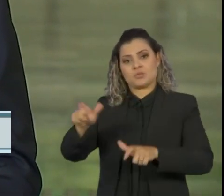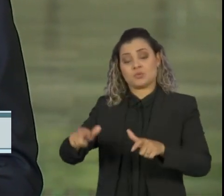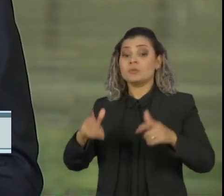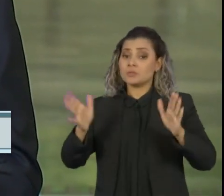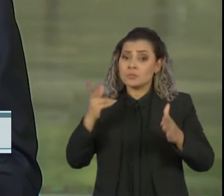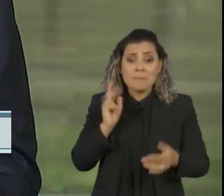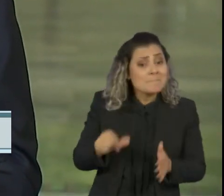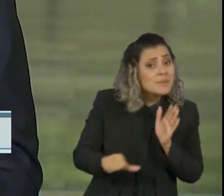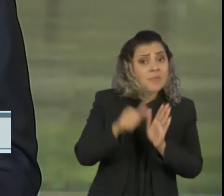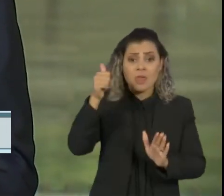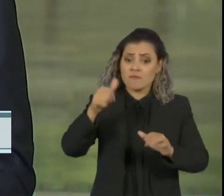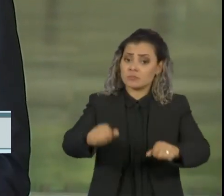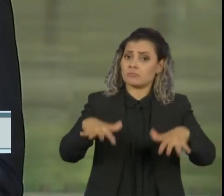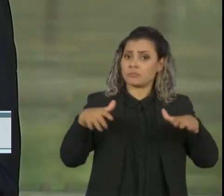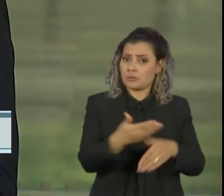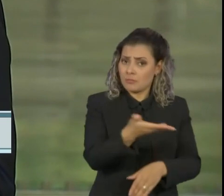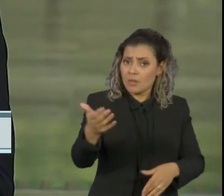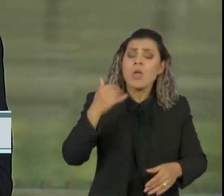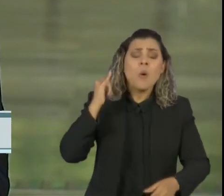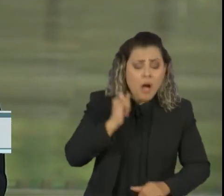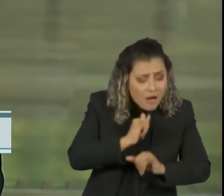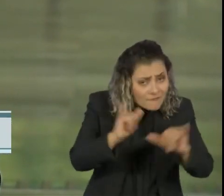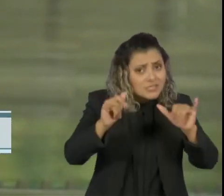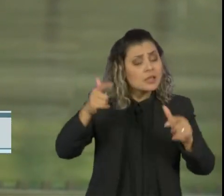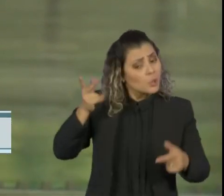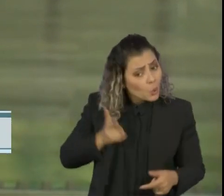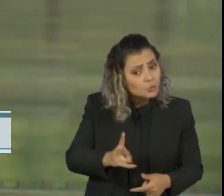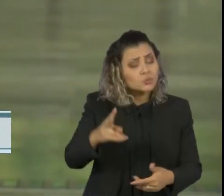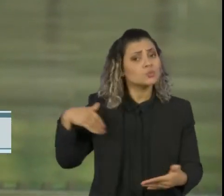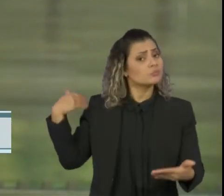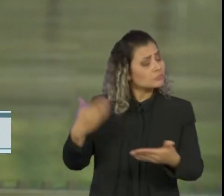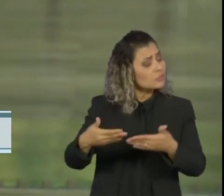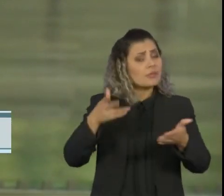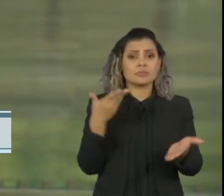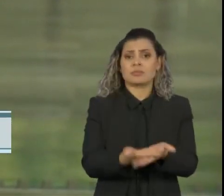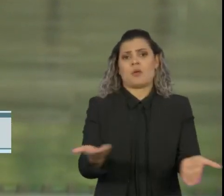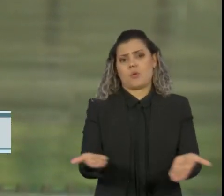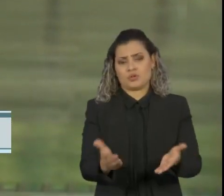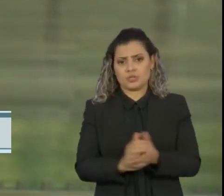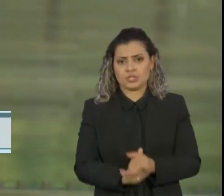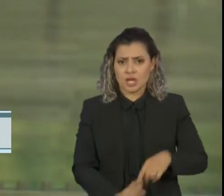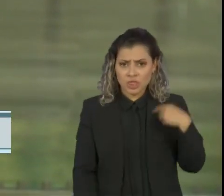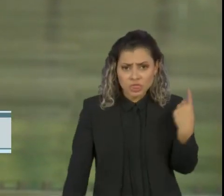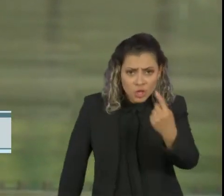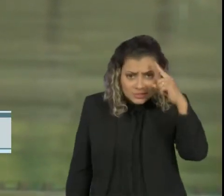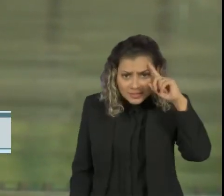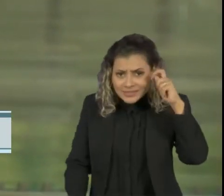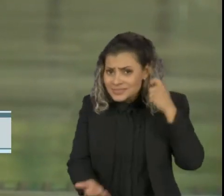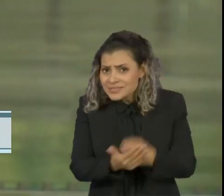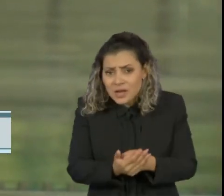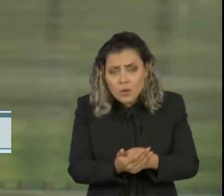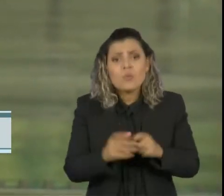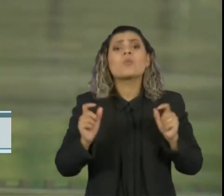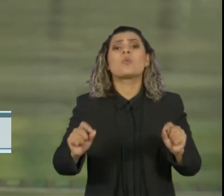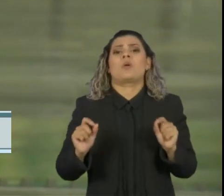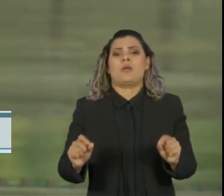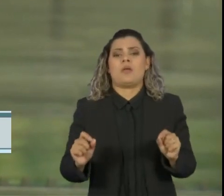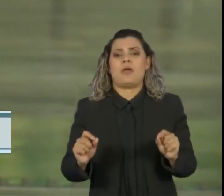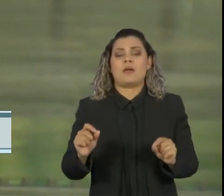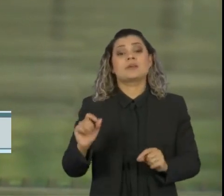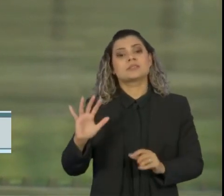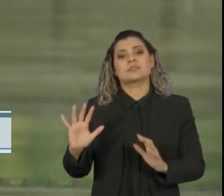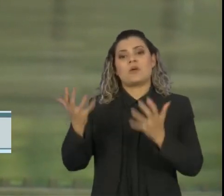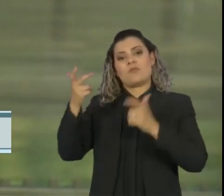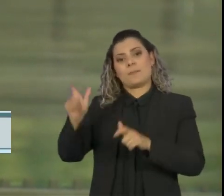dos Bandeirantes, eu disse, reafirmei e continuo mantendo esta posição. As nossas decisões são todas elas amparadas em